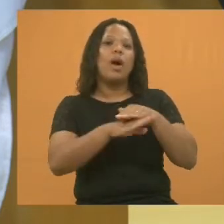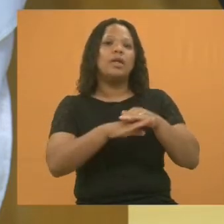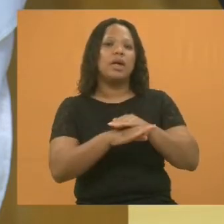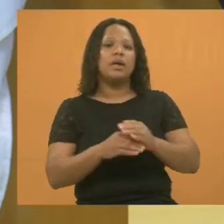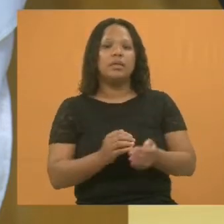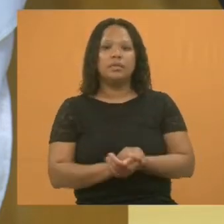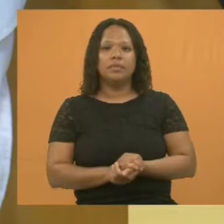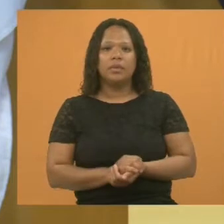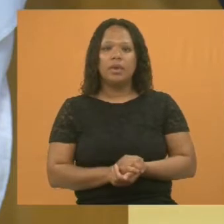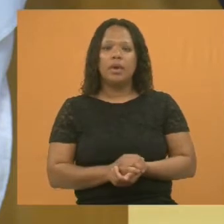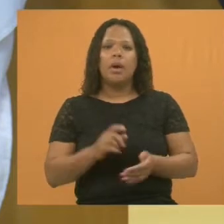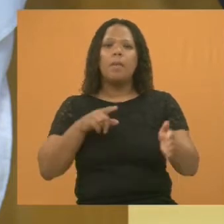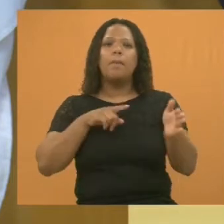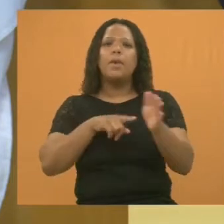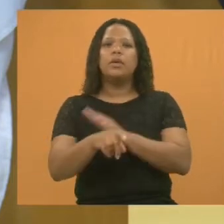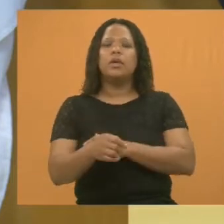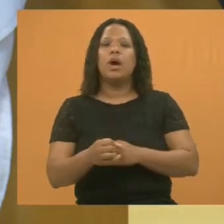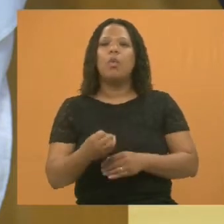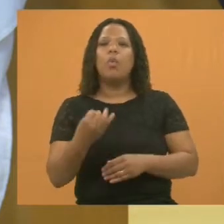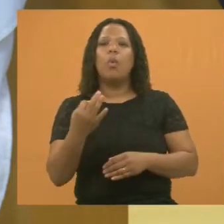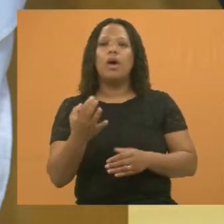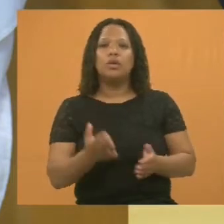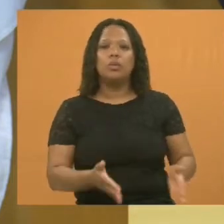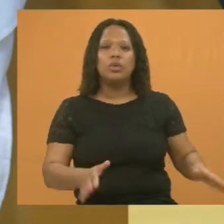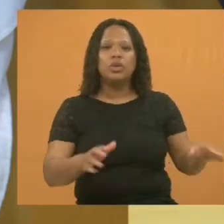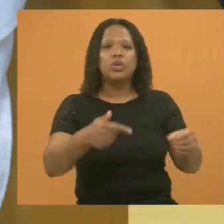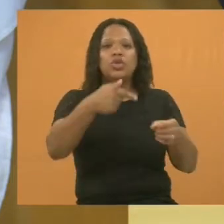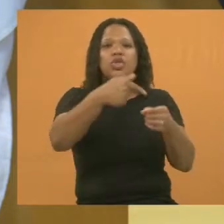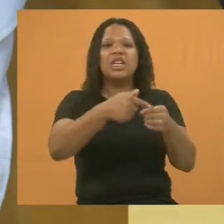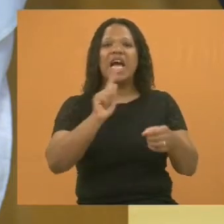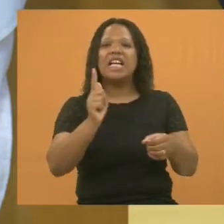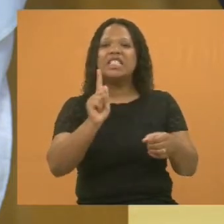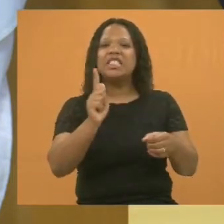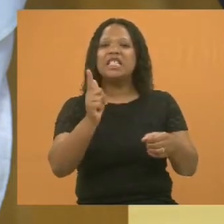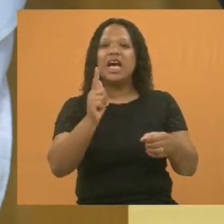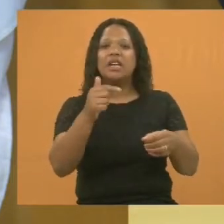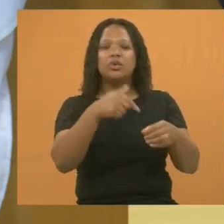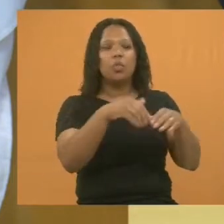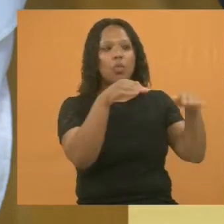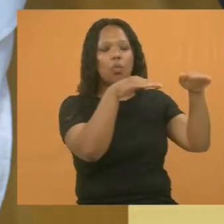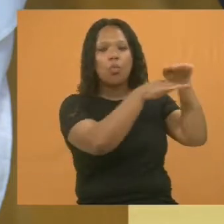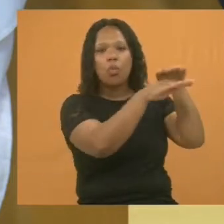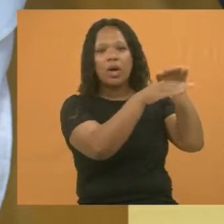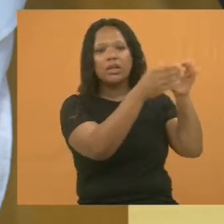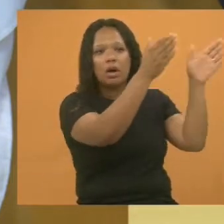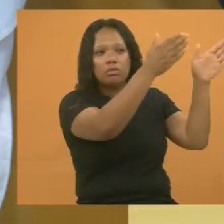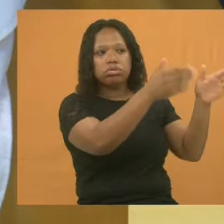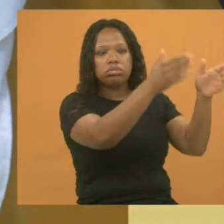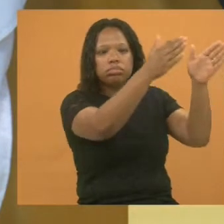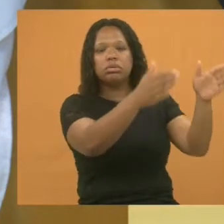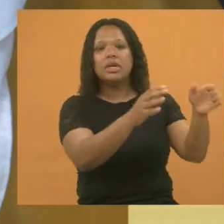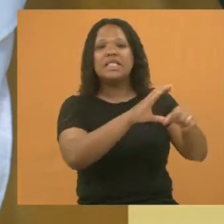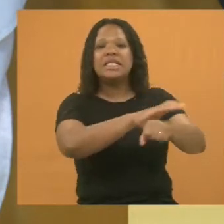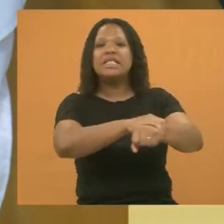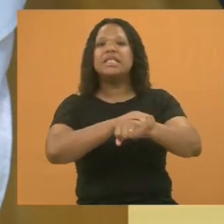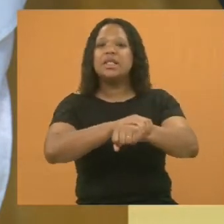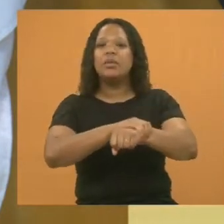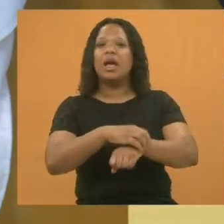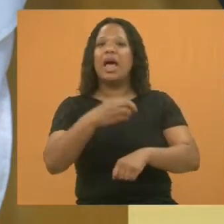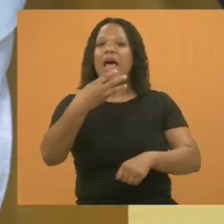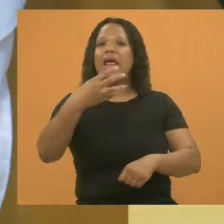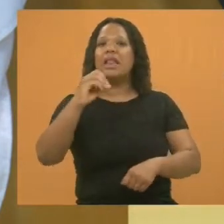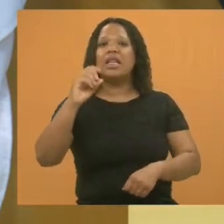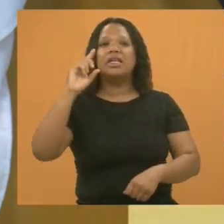Quanto de botijão de gás é preciso estar nas distribuidoras para assegurar